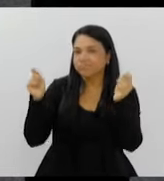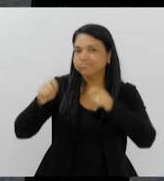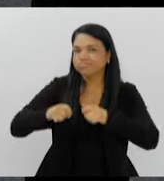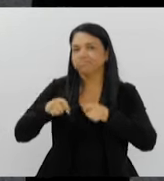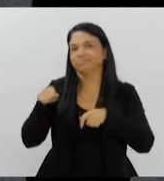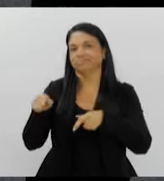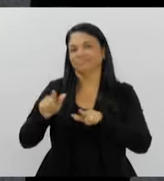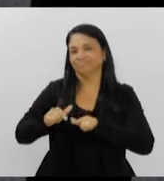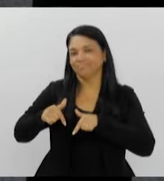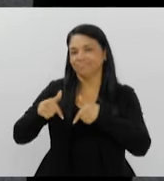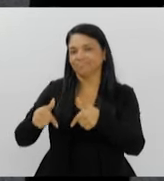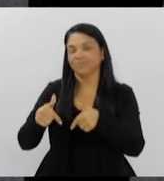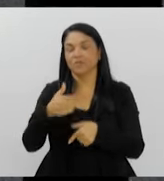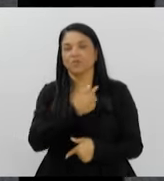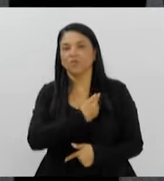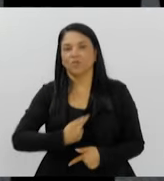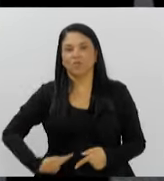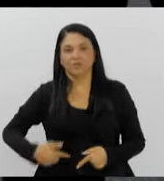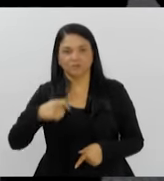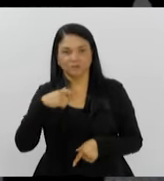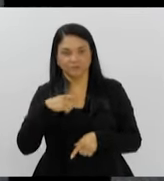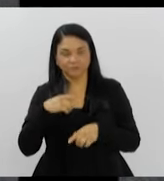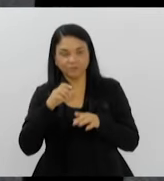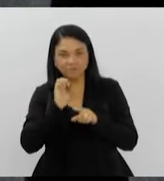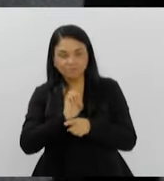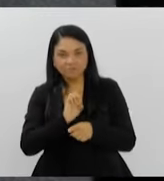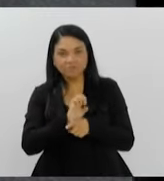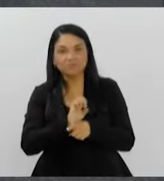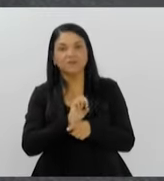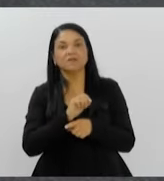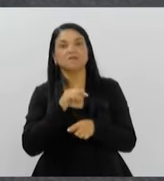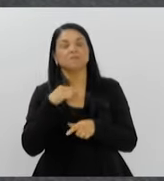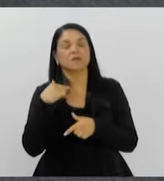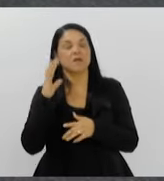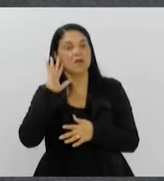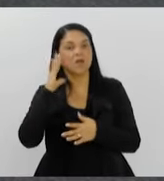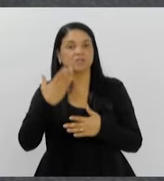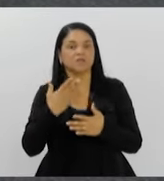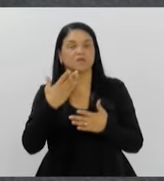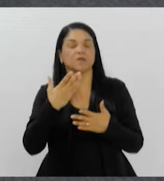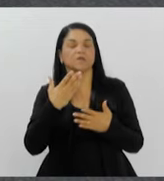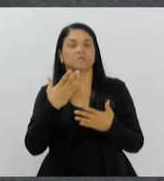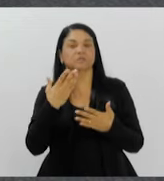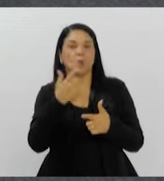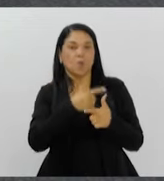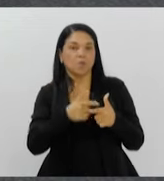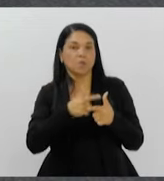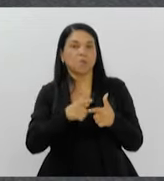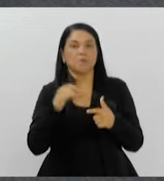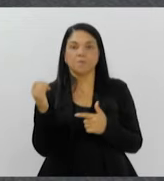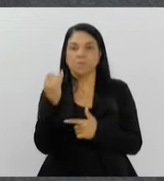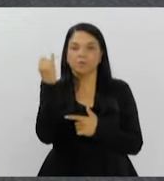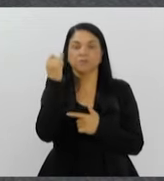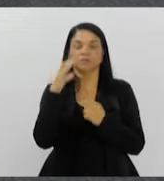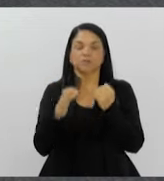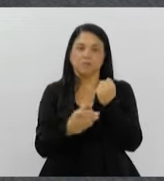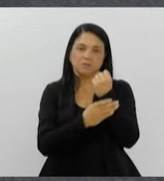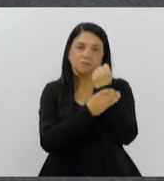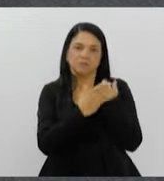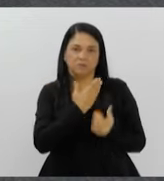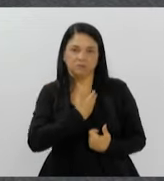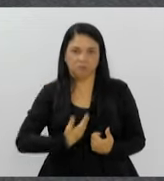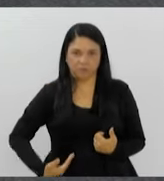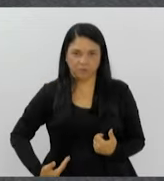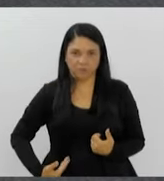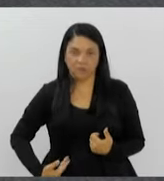Estado para gerir uma pauta muito importante para o povo do Estado do Rio de Janeiro que é a segurança pública não